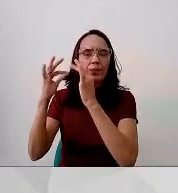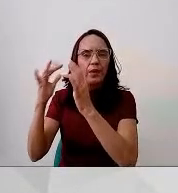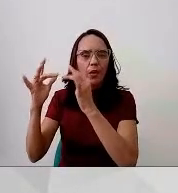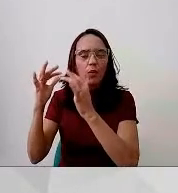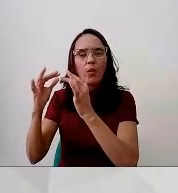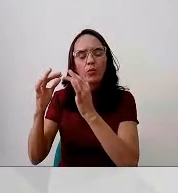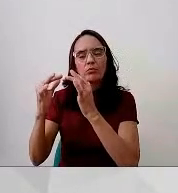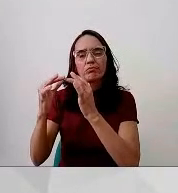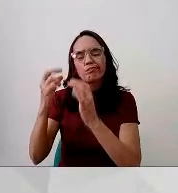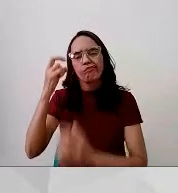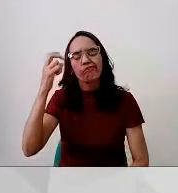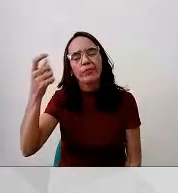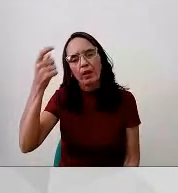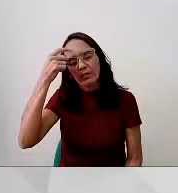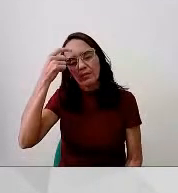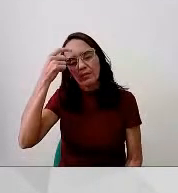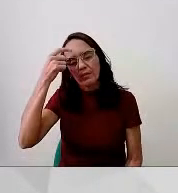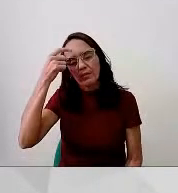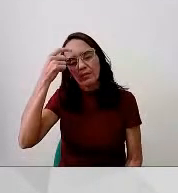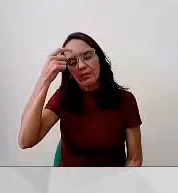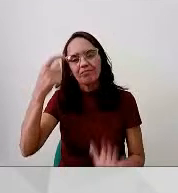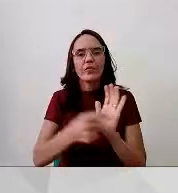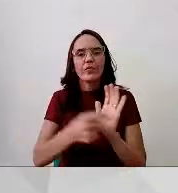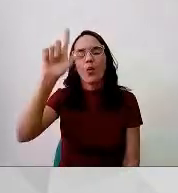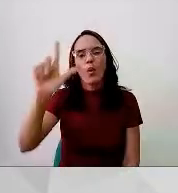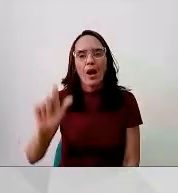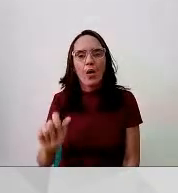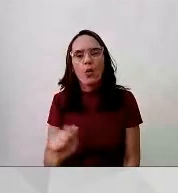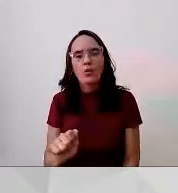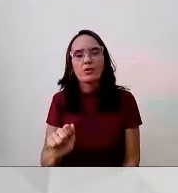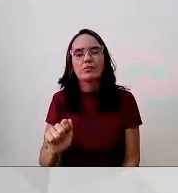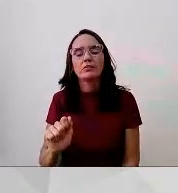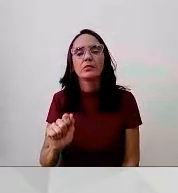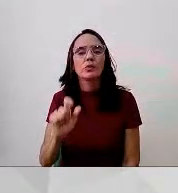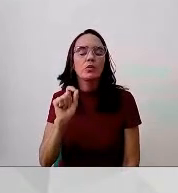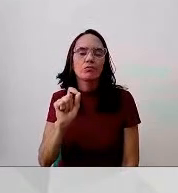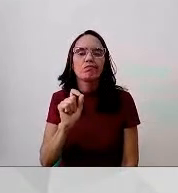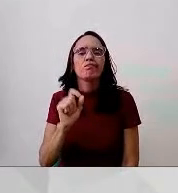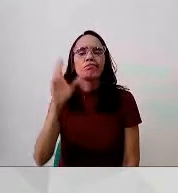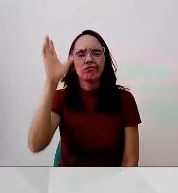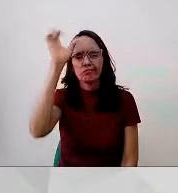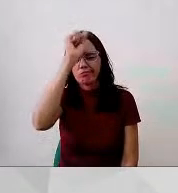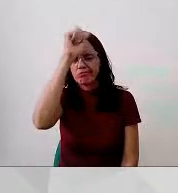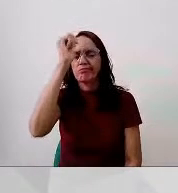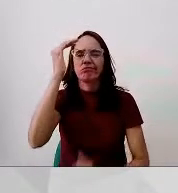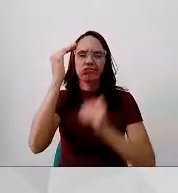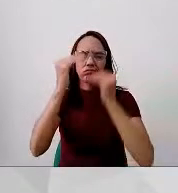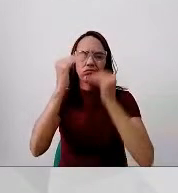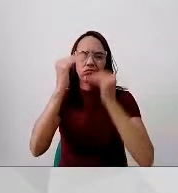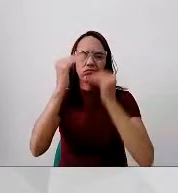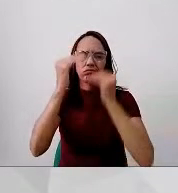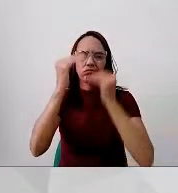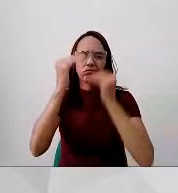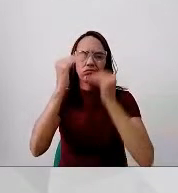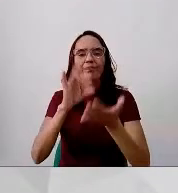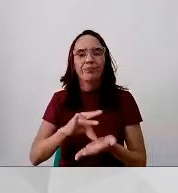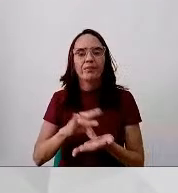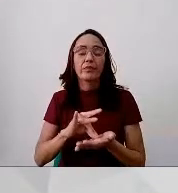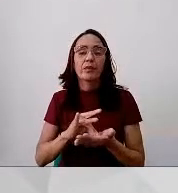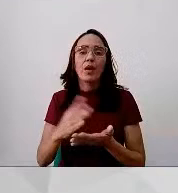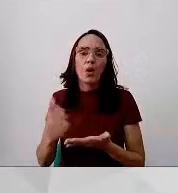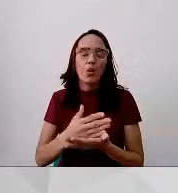com um algoritmo de aprendizado, né? Bem, por alguns é chamado o primeiro programa